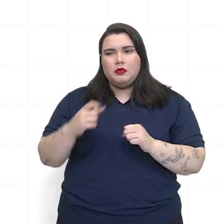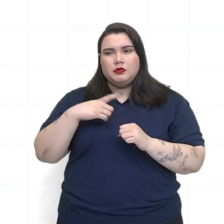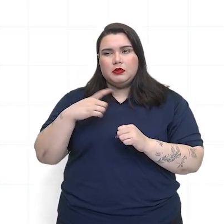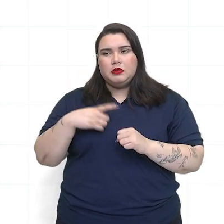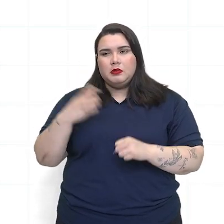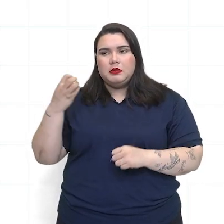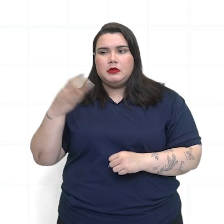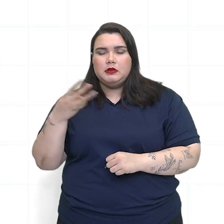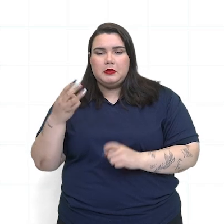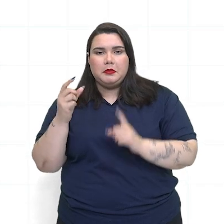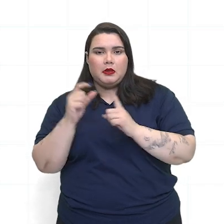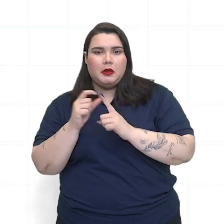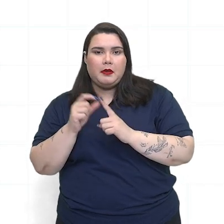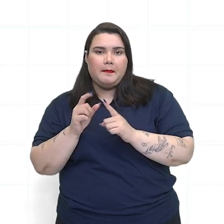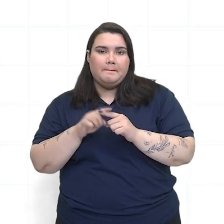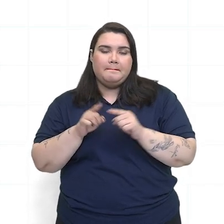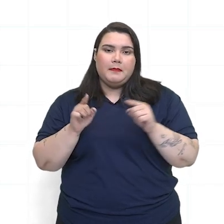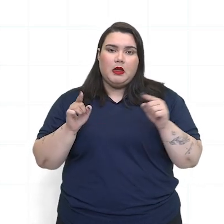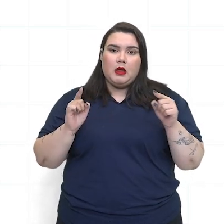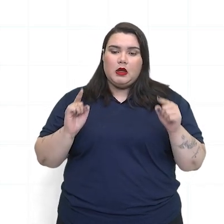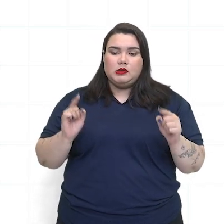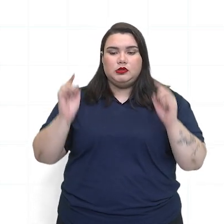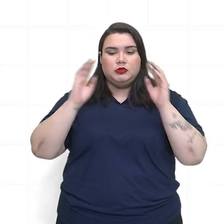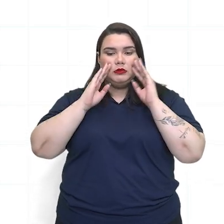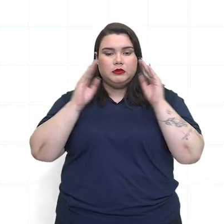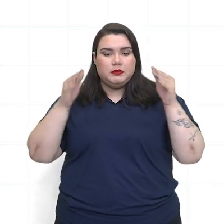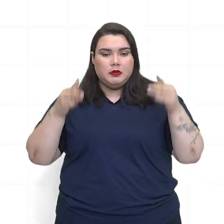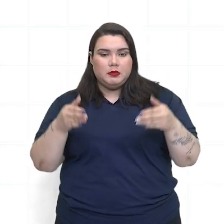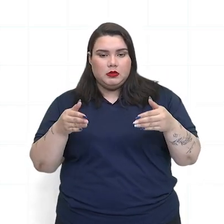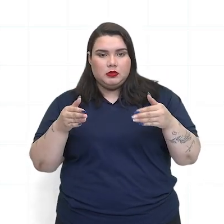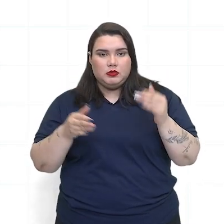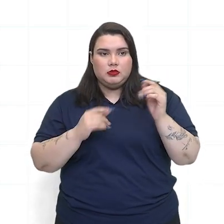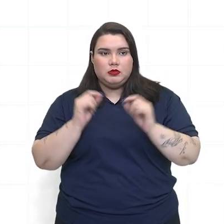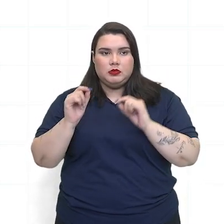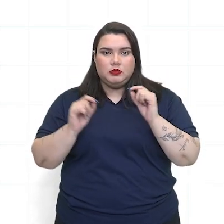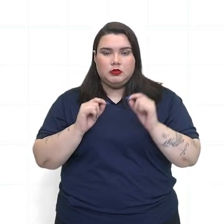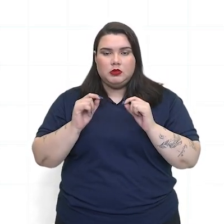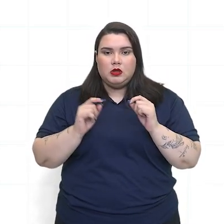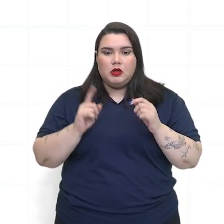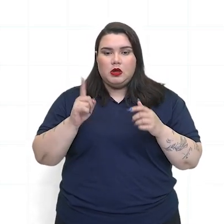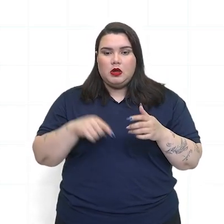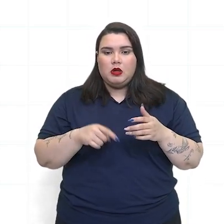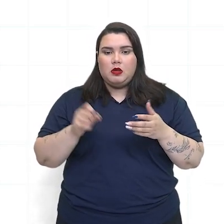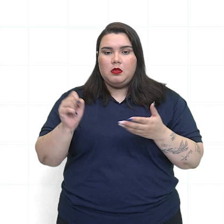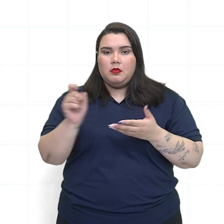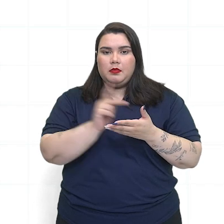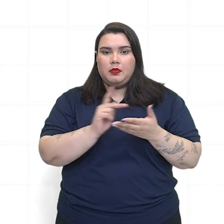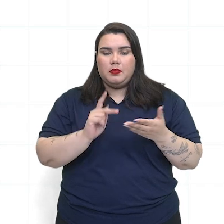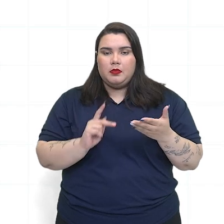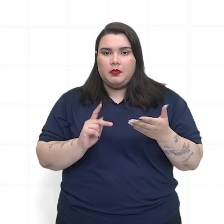uma terceira palavra. Nesse caso aqui, que ela é um poema bem